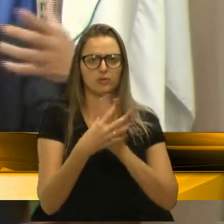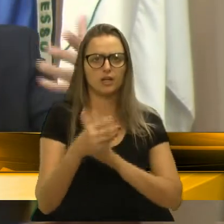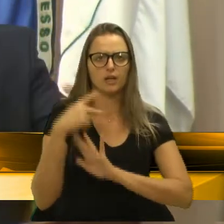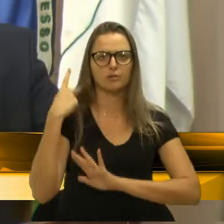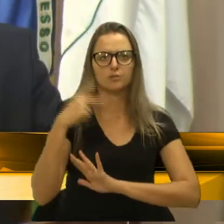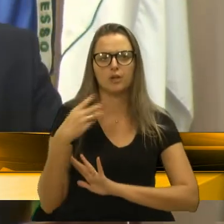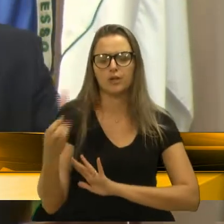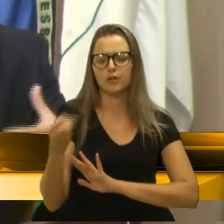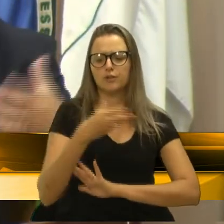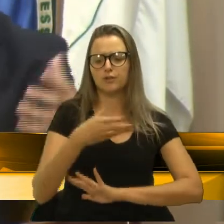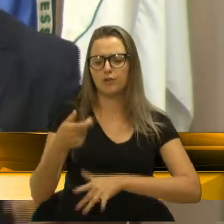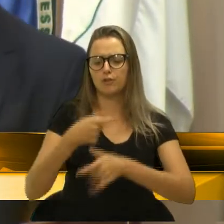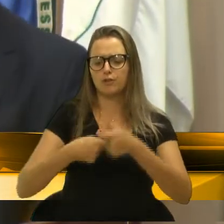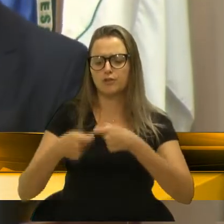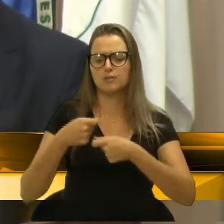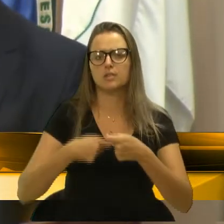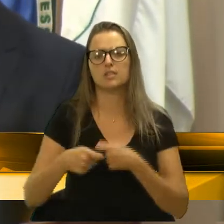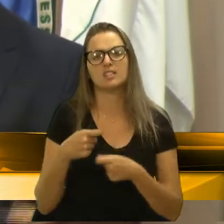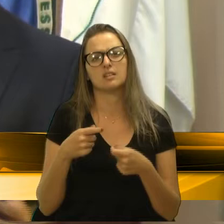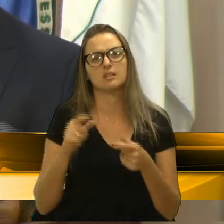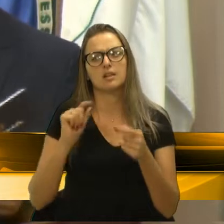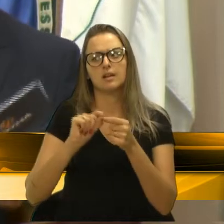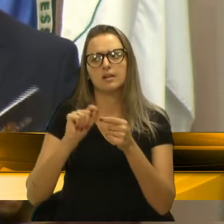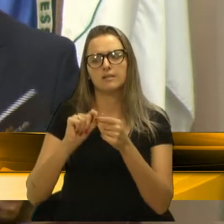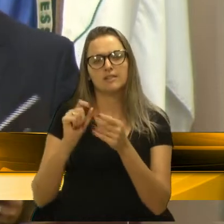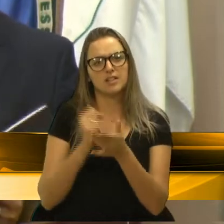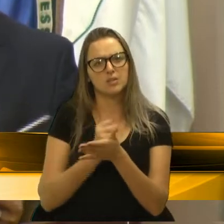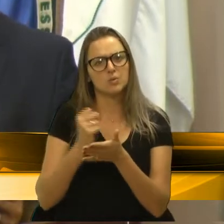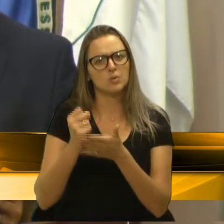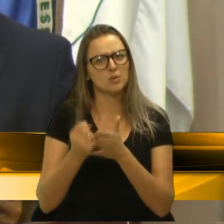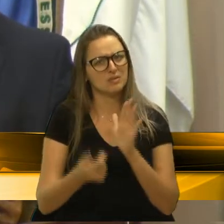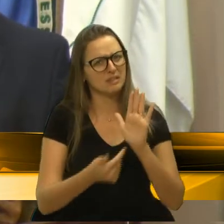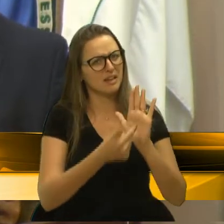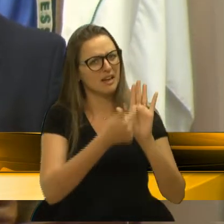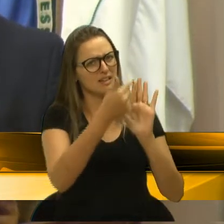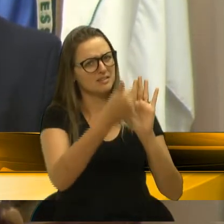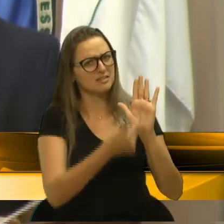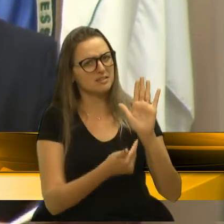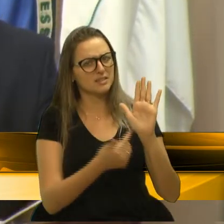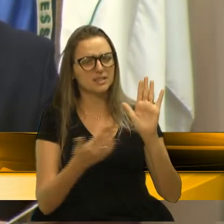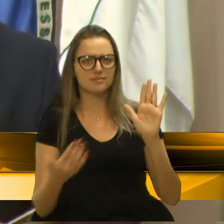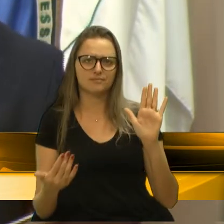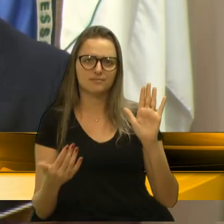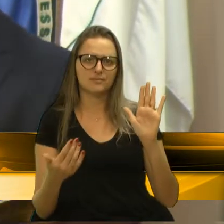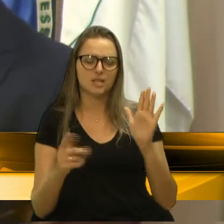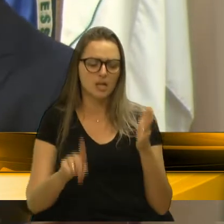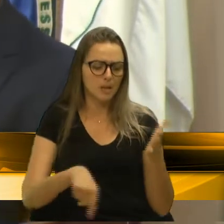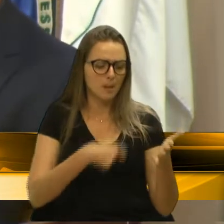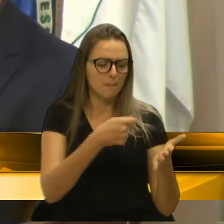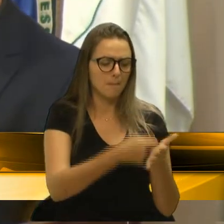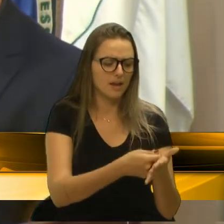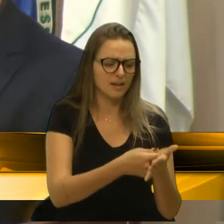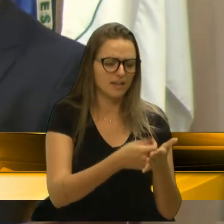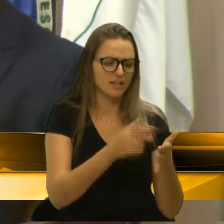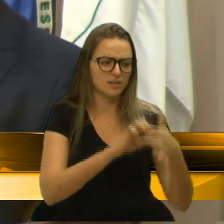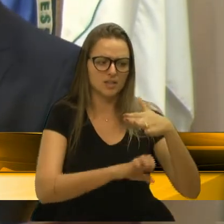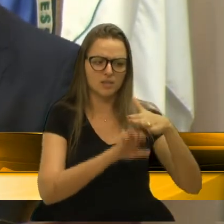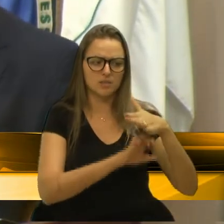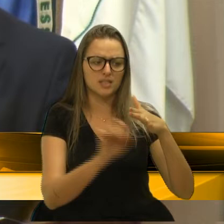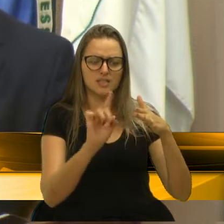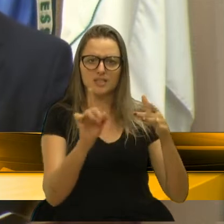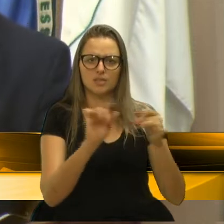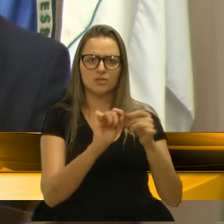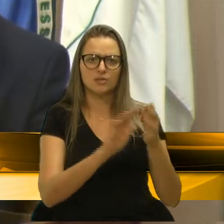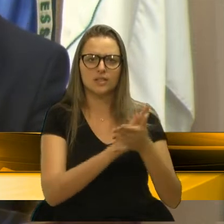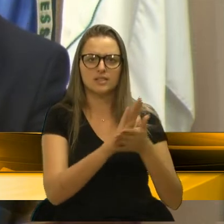nova administração, enfim, faz um contrato nesses moldes, pagando para uma empresa para ela não fazer nada, não prestar